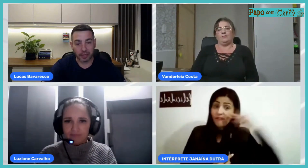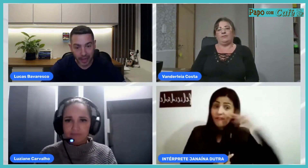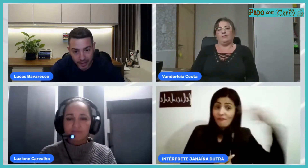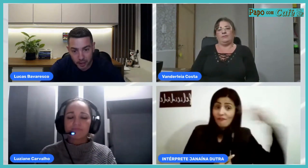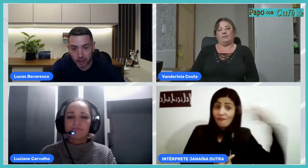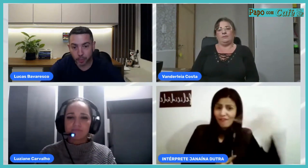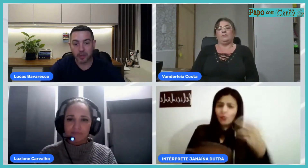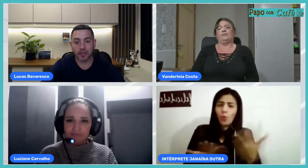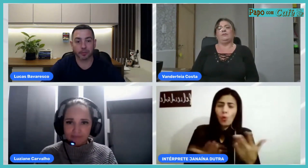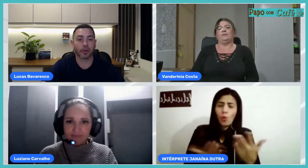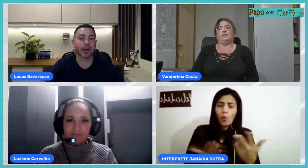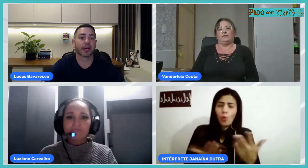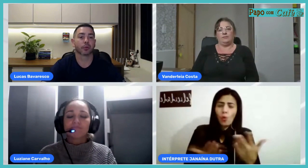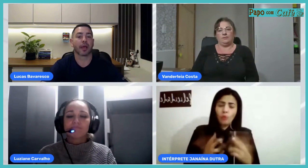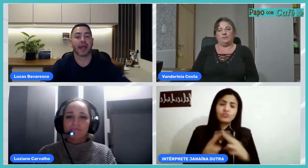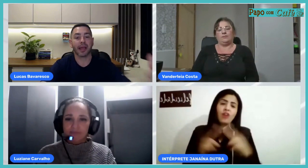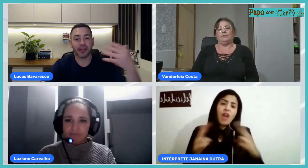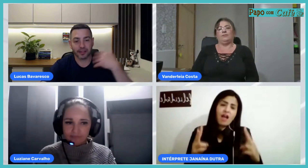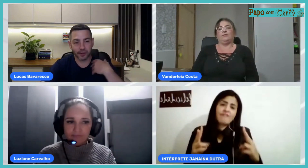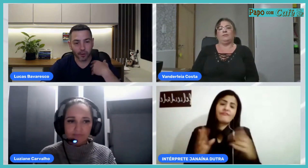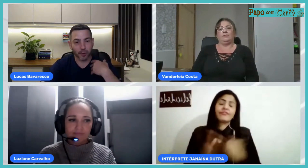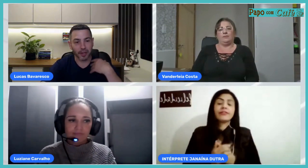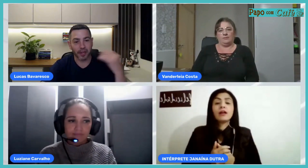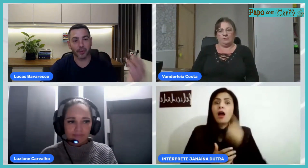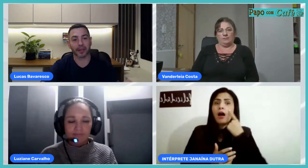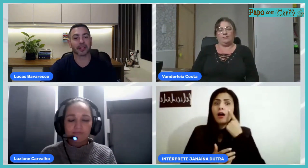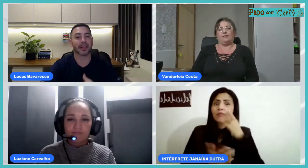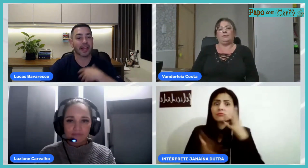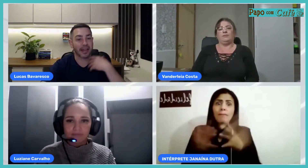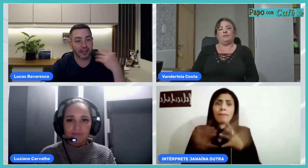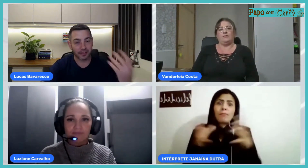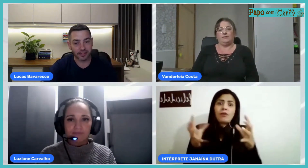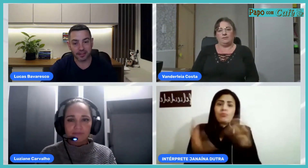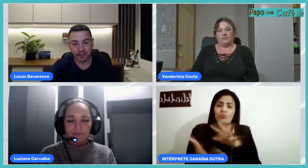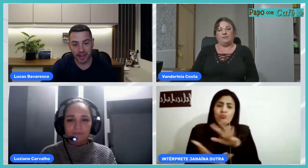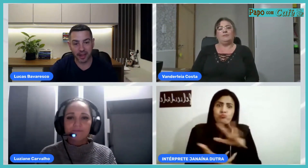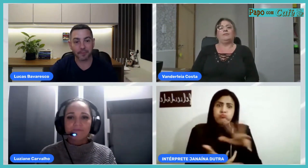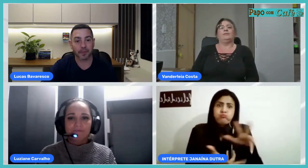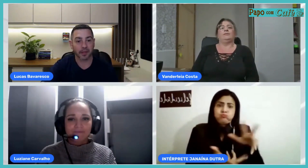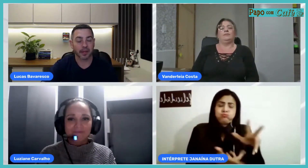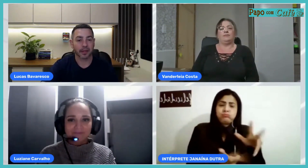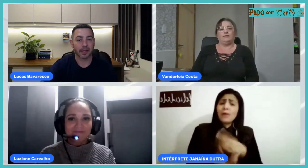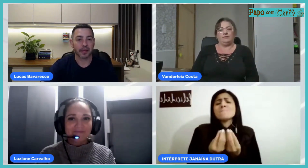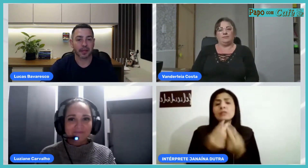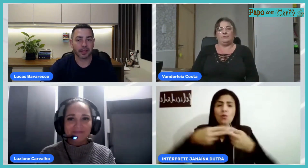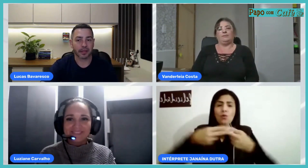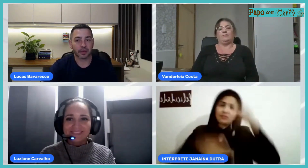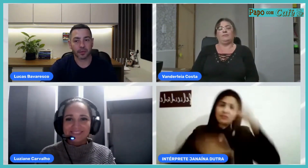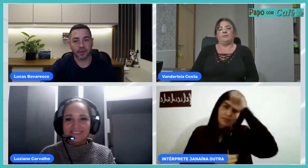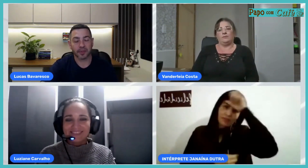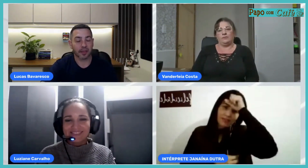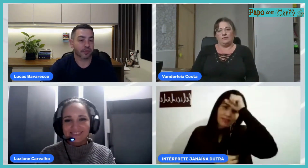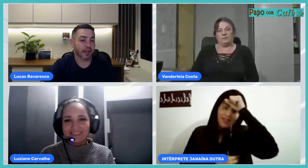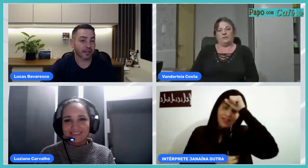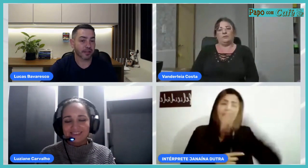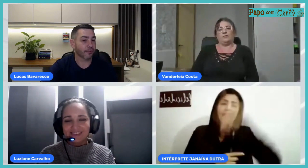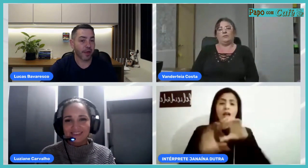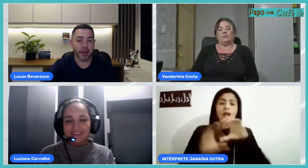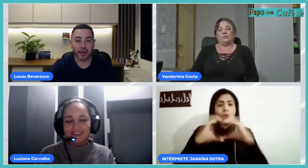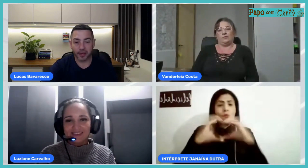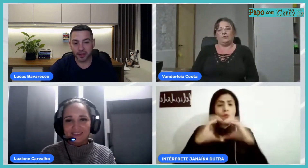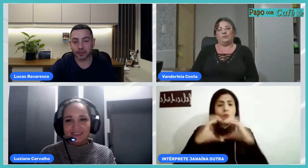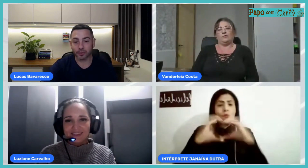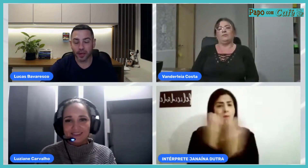uma comunidade que pode ser explorado. Eles se comunicam entre eles, né? E o CFC às vezes